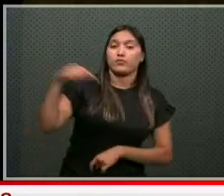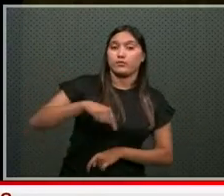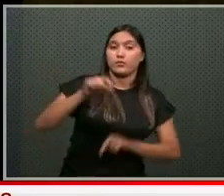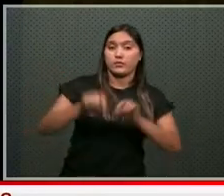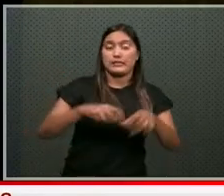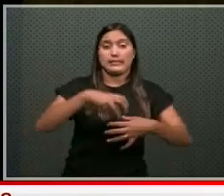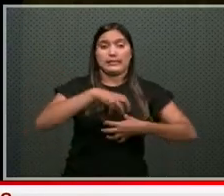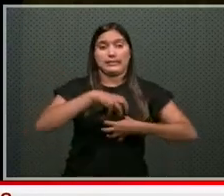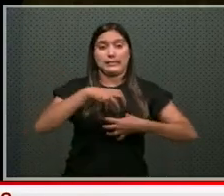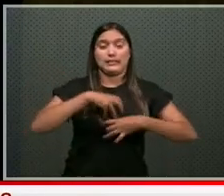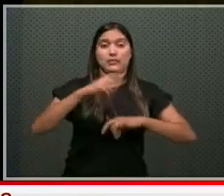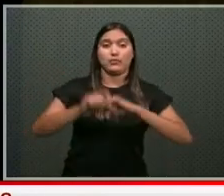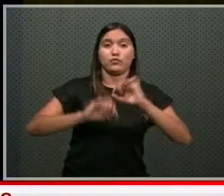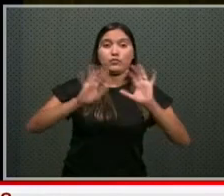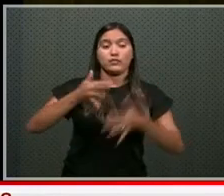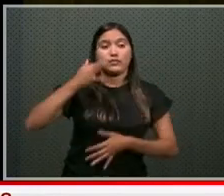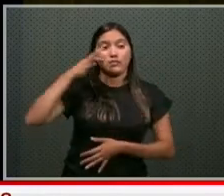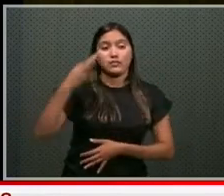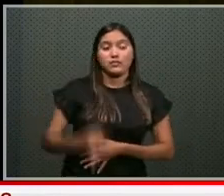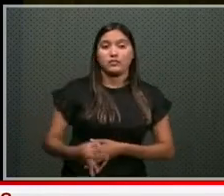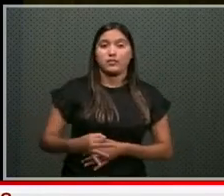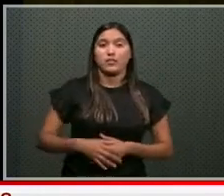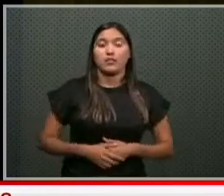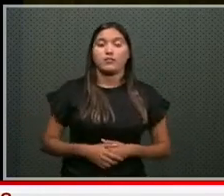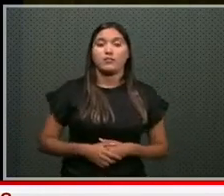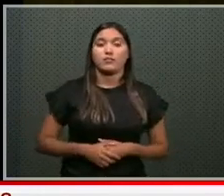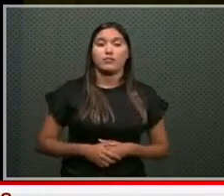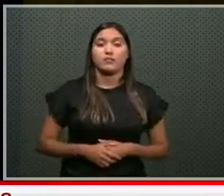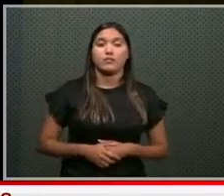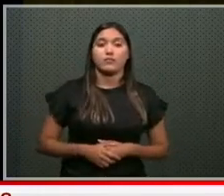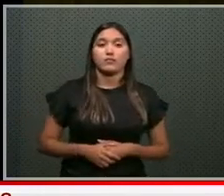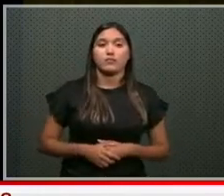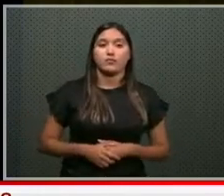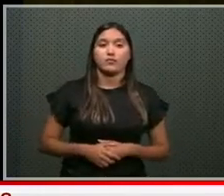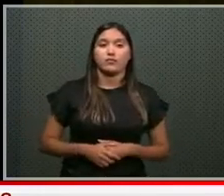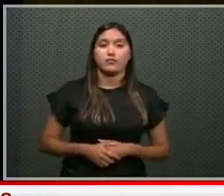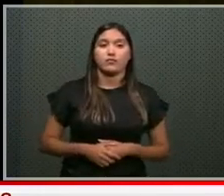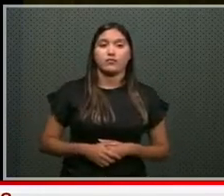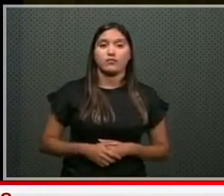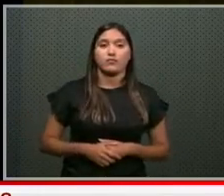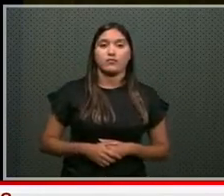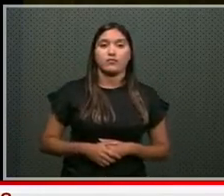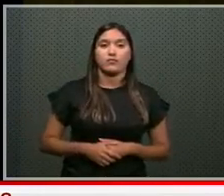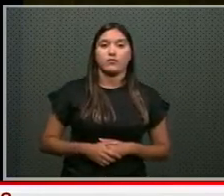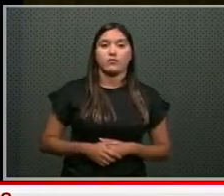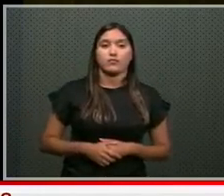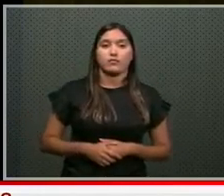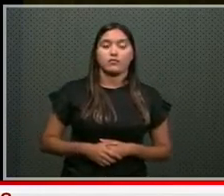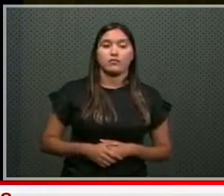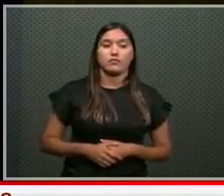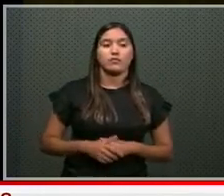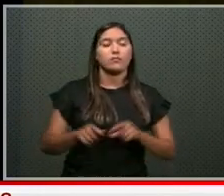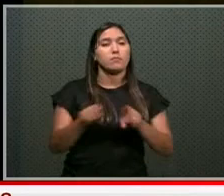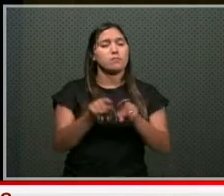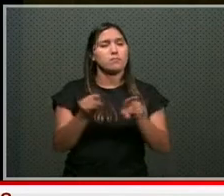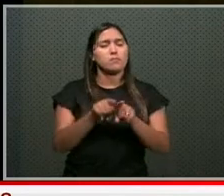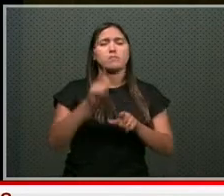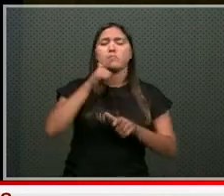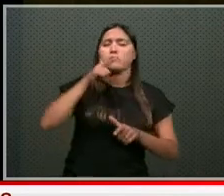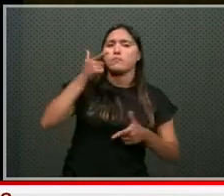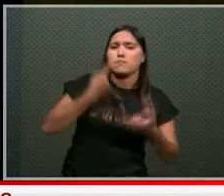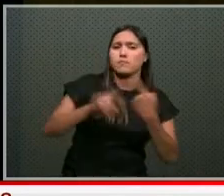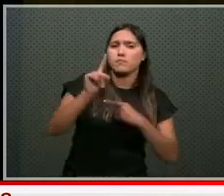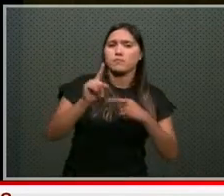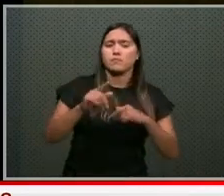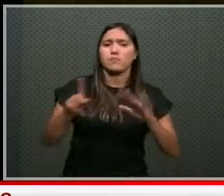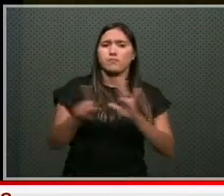o que já tínhamos certeza que iam Levar né mais preparados ainda no clamor do nossas aperfeições no